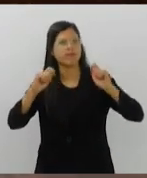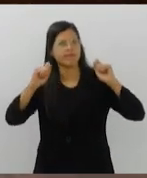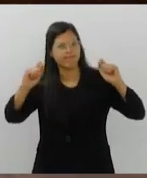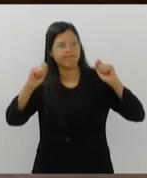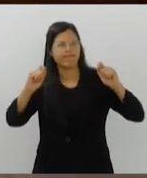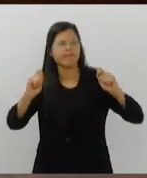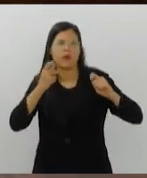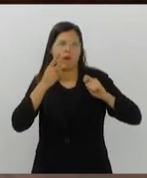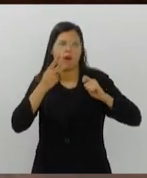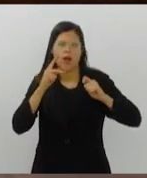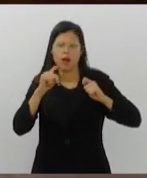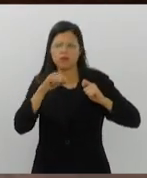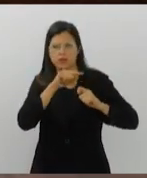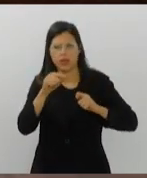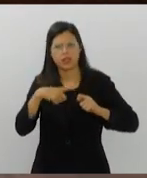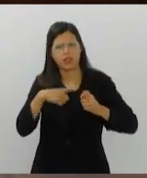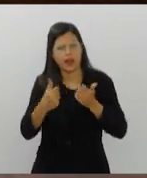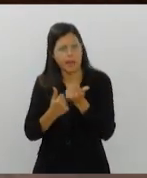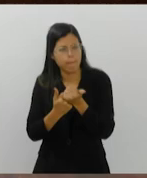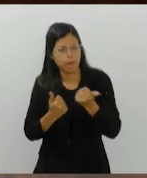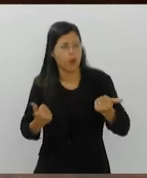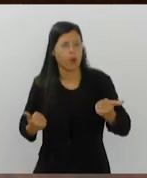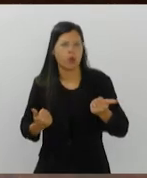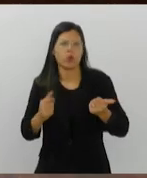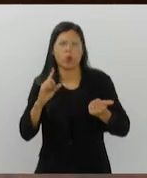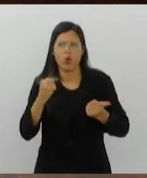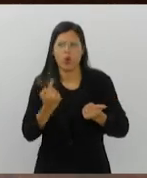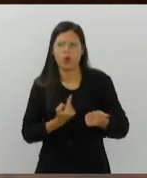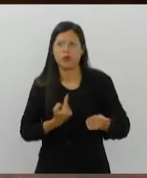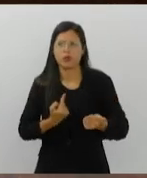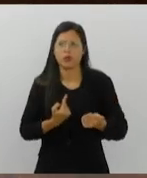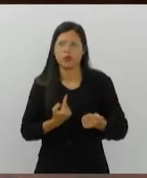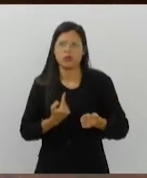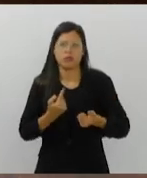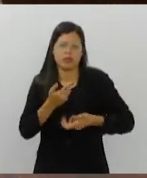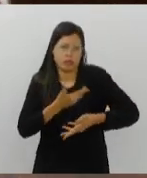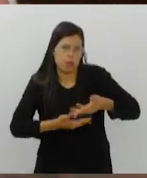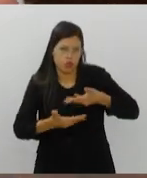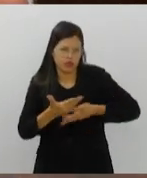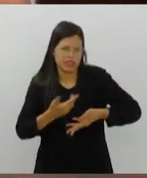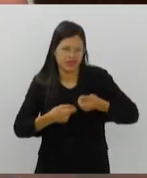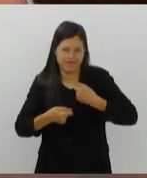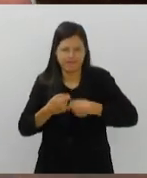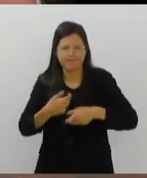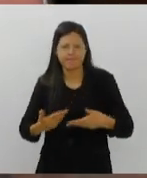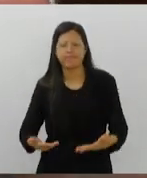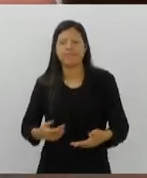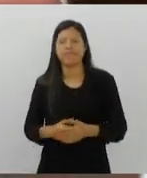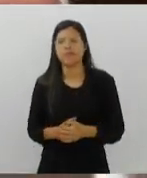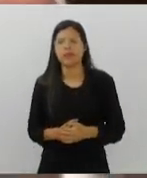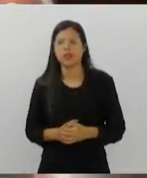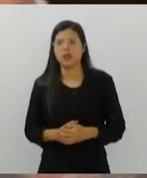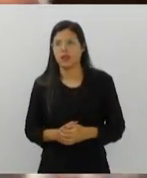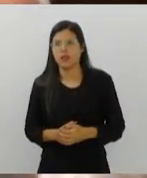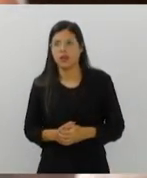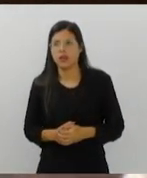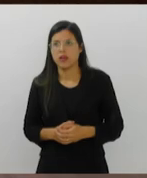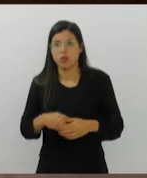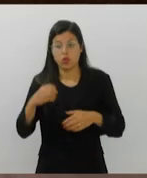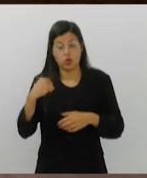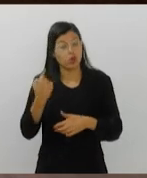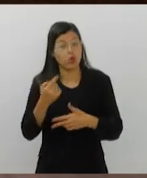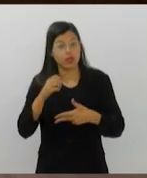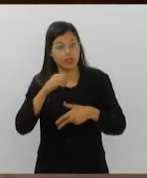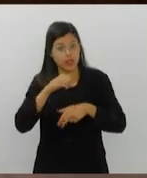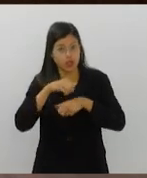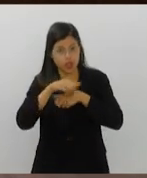tem todo o nosso apoio, todo esse processo de negociação. Especialmente, presidente, porque a nossa indicação